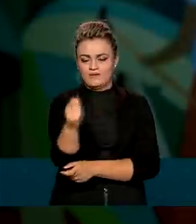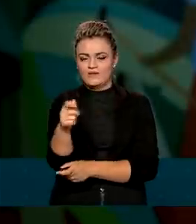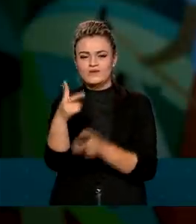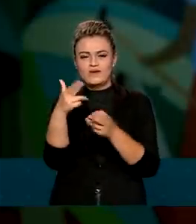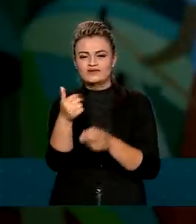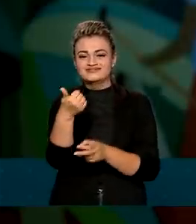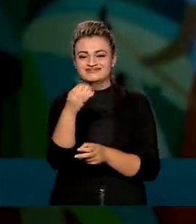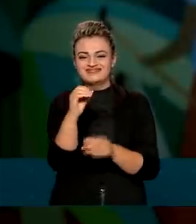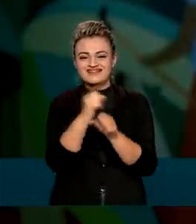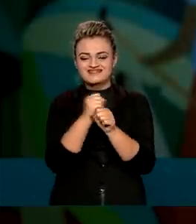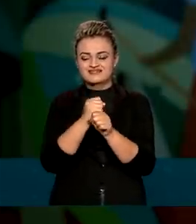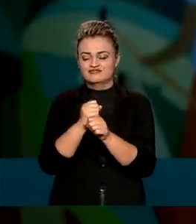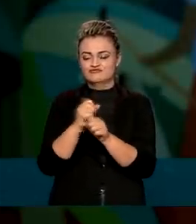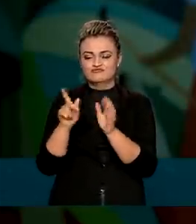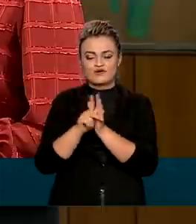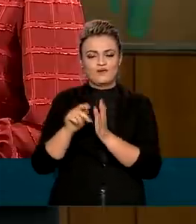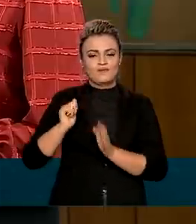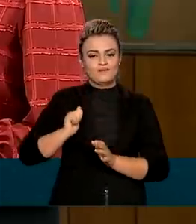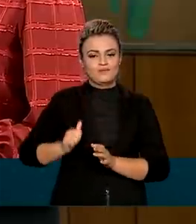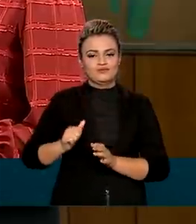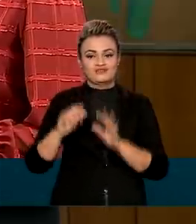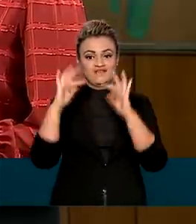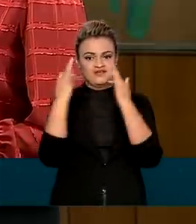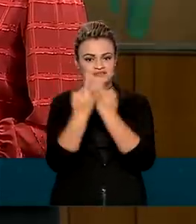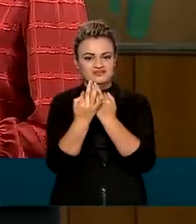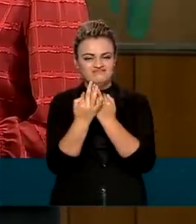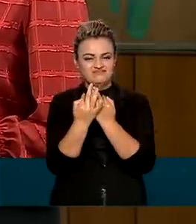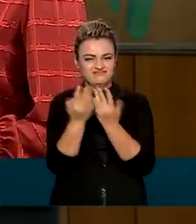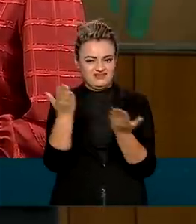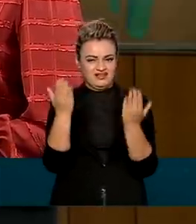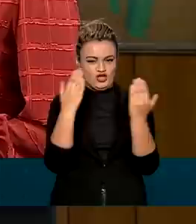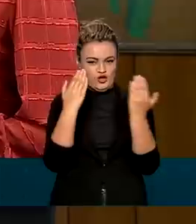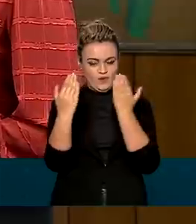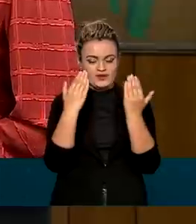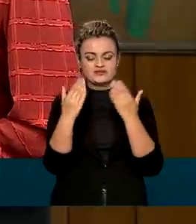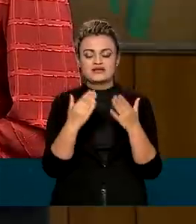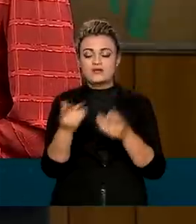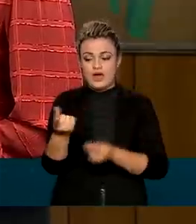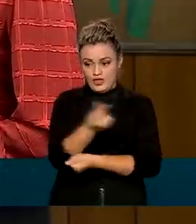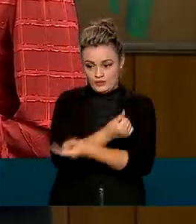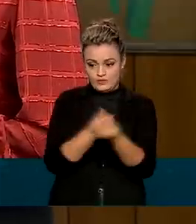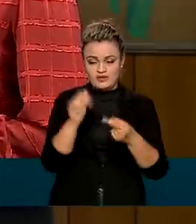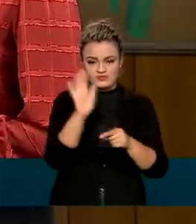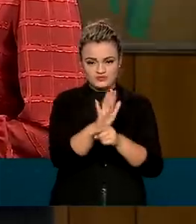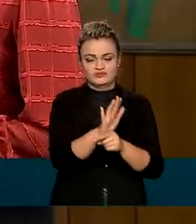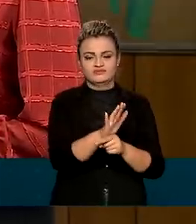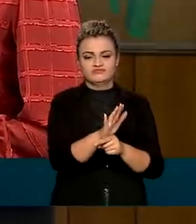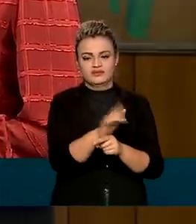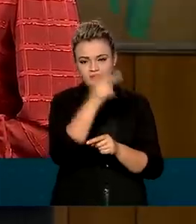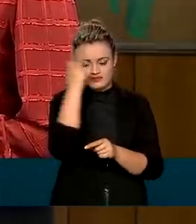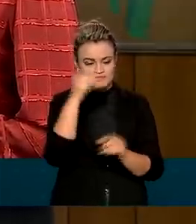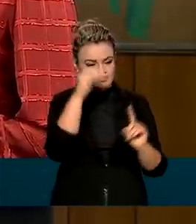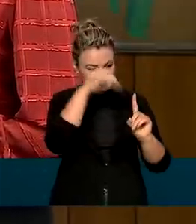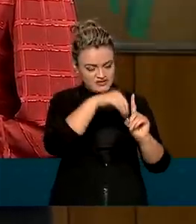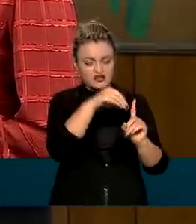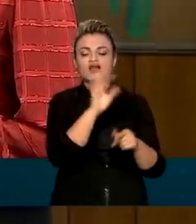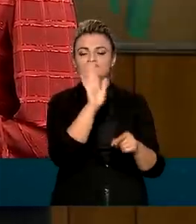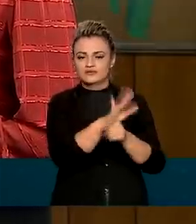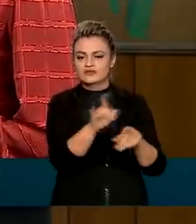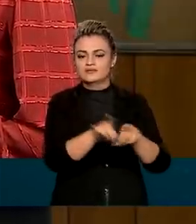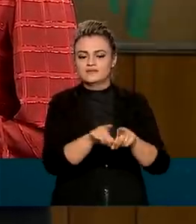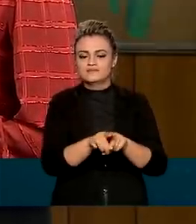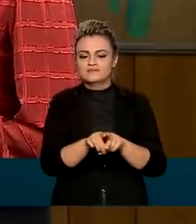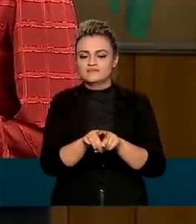que 10 anos de Bolsa Família então conseguimos manter Condomínio funcionando e atender os mais necessitados então nosso